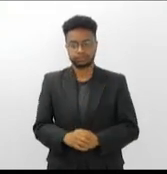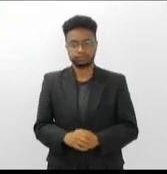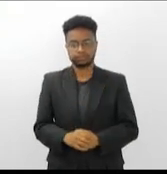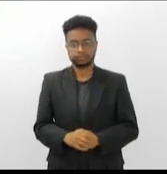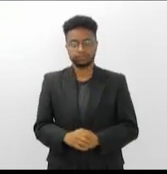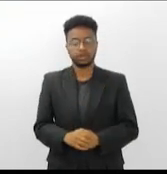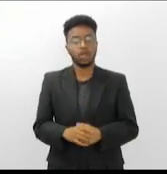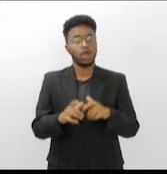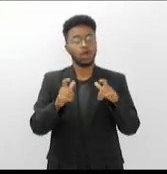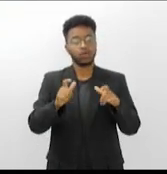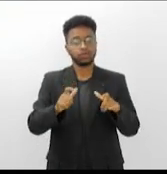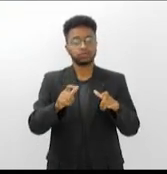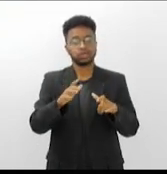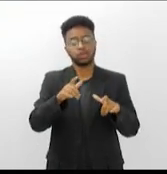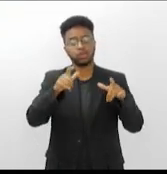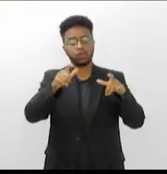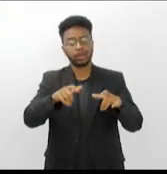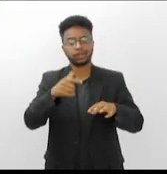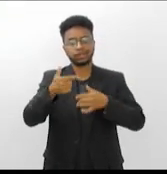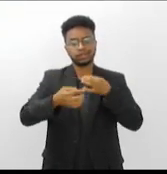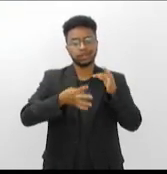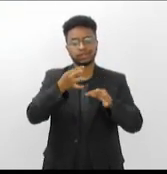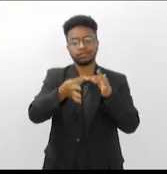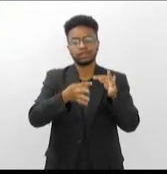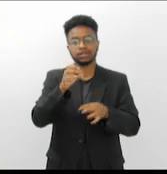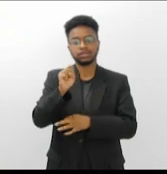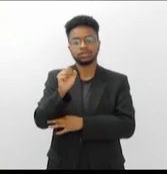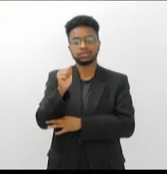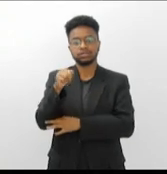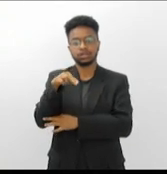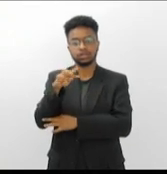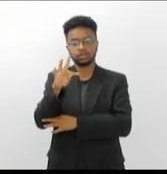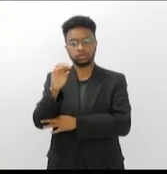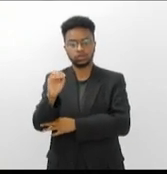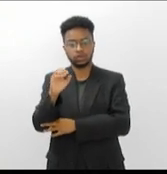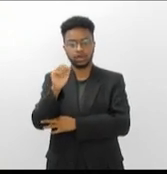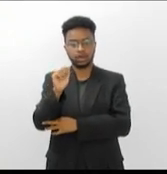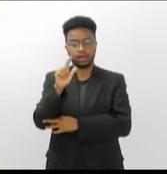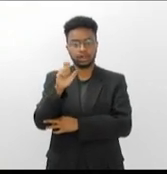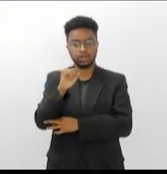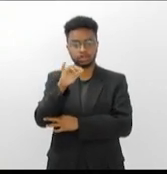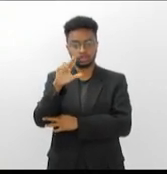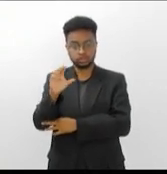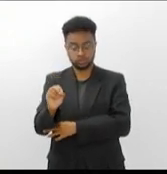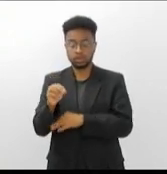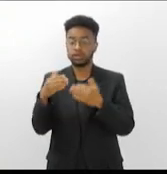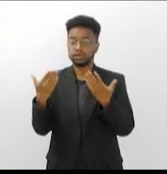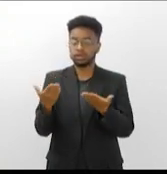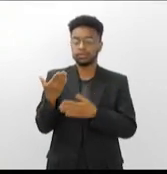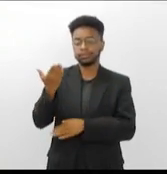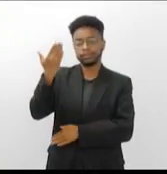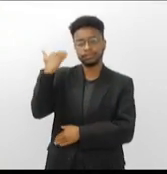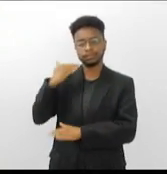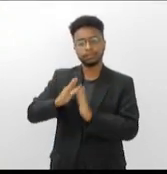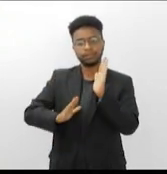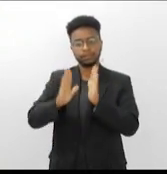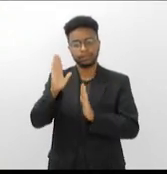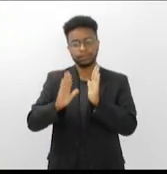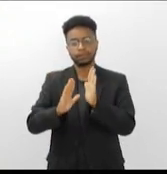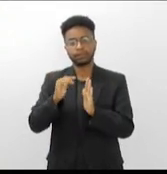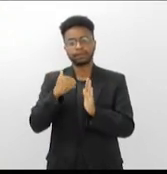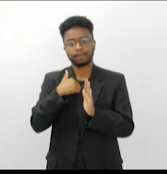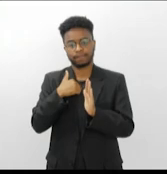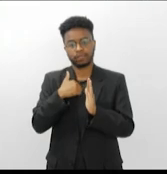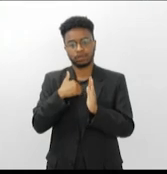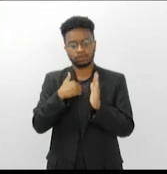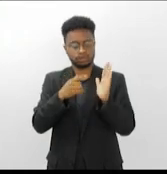de tratamento de Santo Aleixo. Naquela oportunidade, eu estou aqui, nas minhas